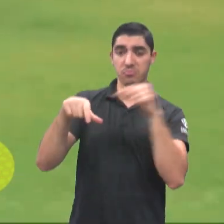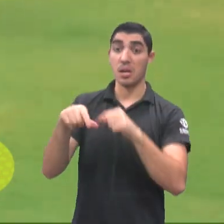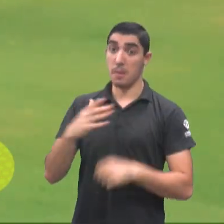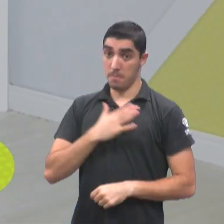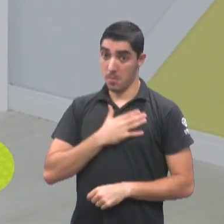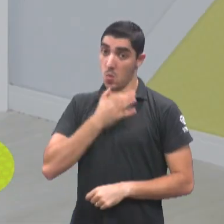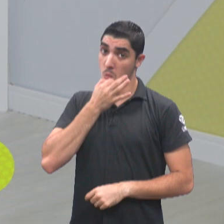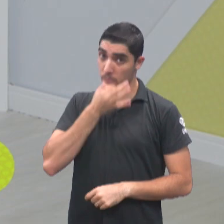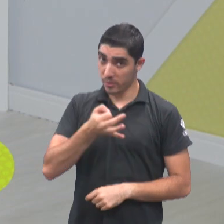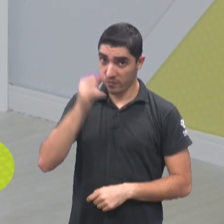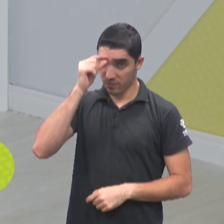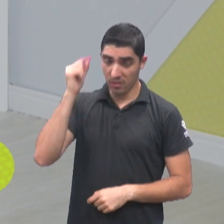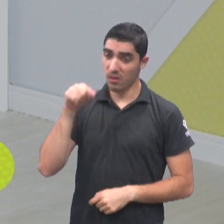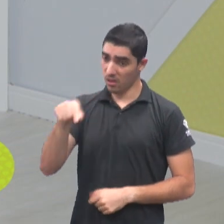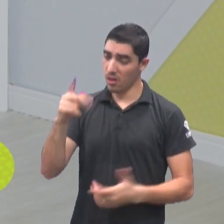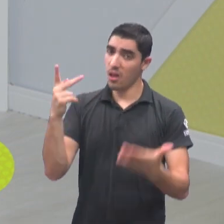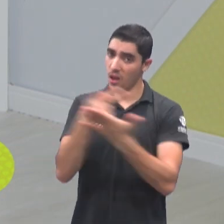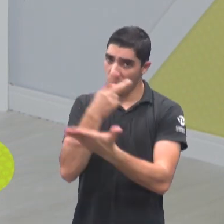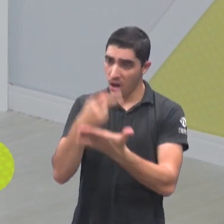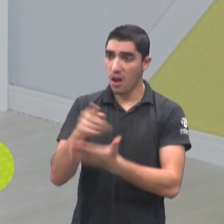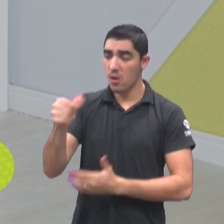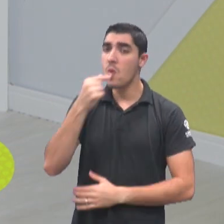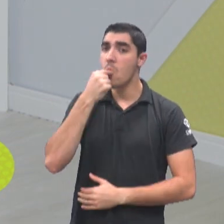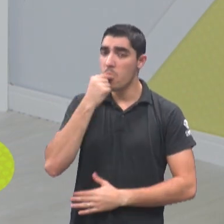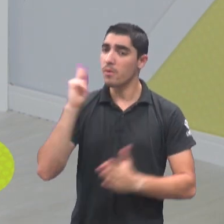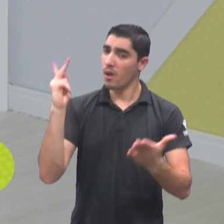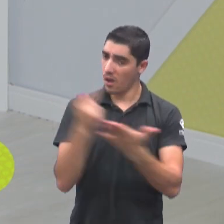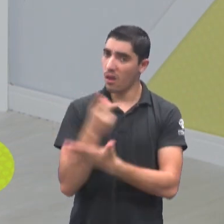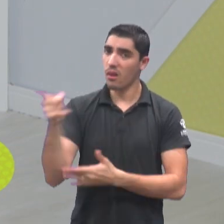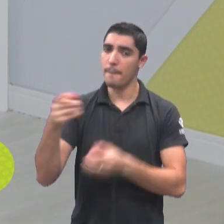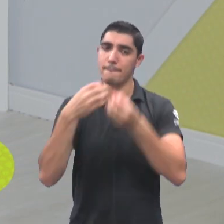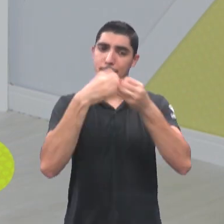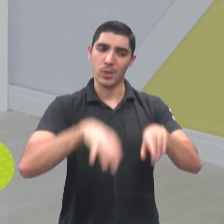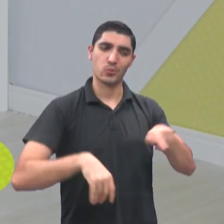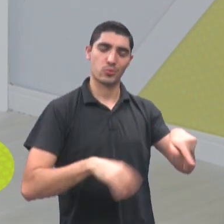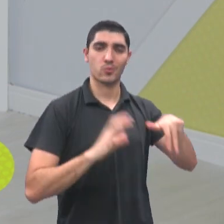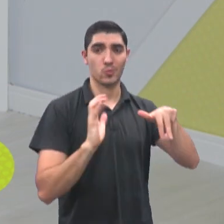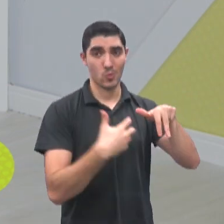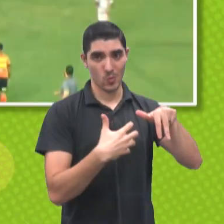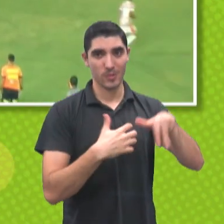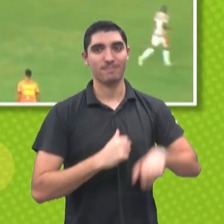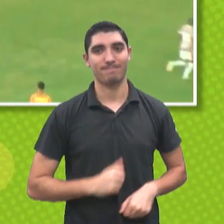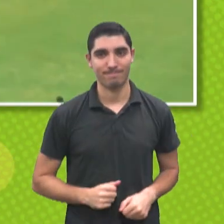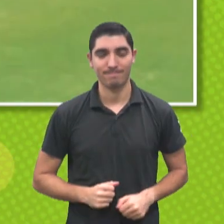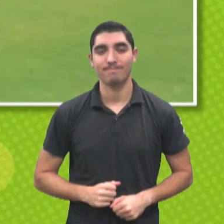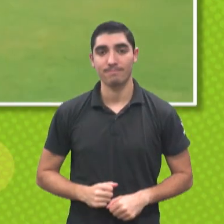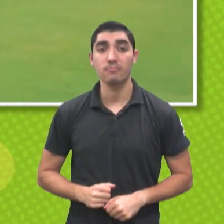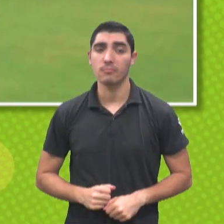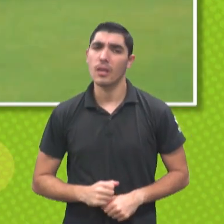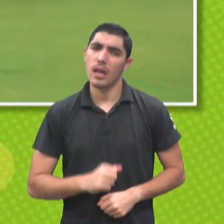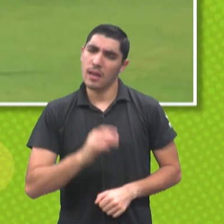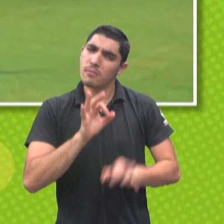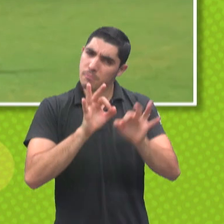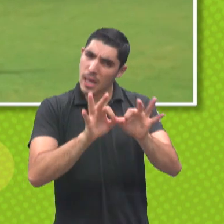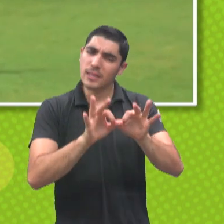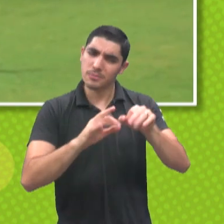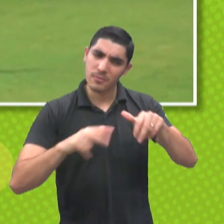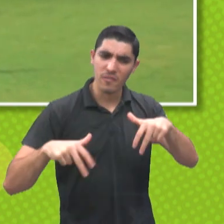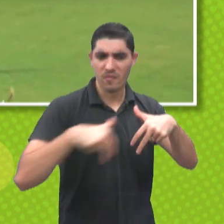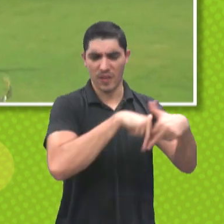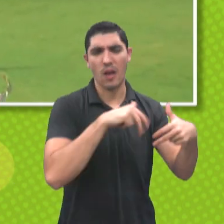erro gravíssimo da arbitragem que prejudicou o Joseense, que vencia naquela oportunidade por 2-0. Falta clara. A gente não pode dizer aqui